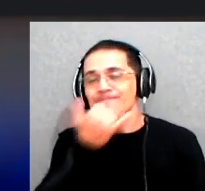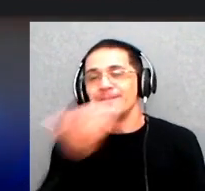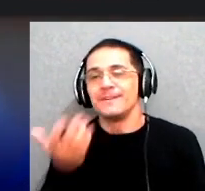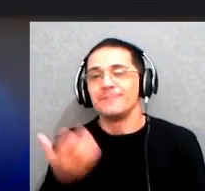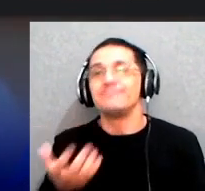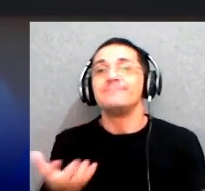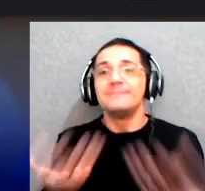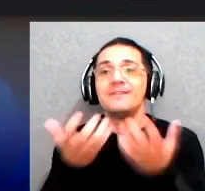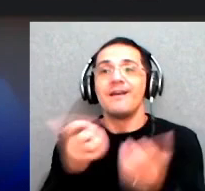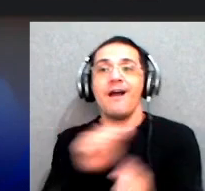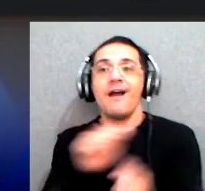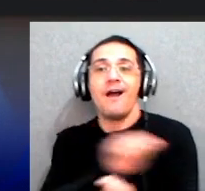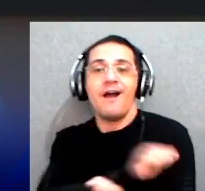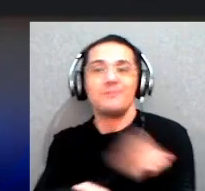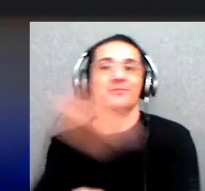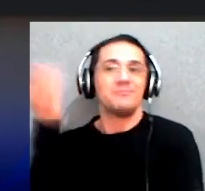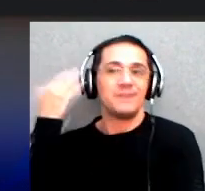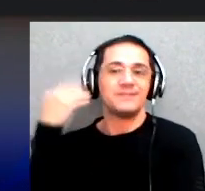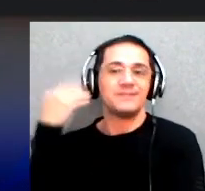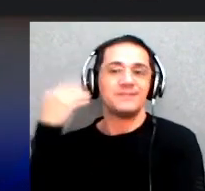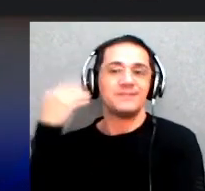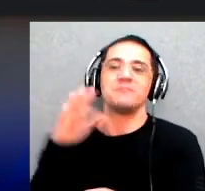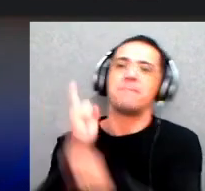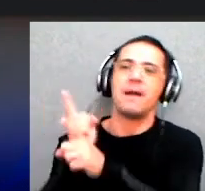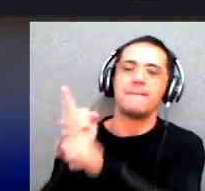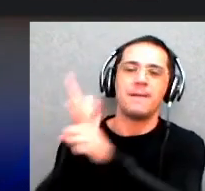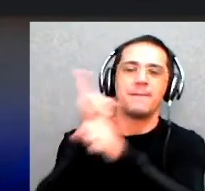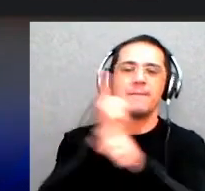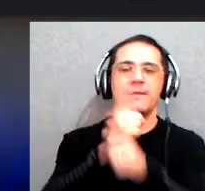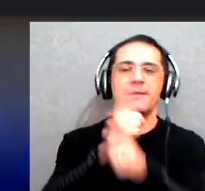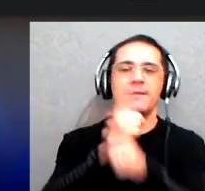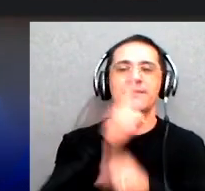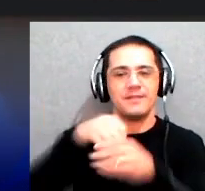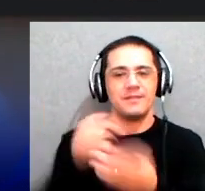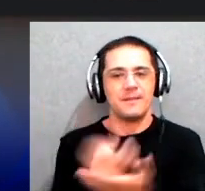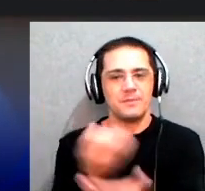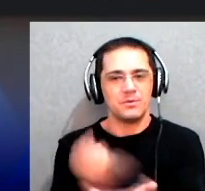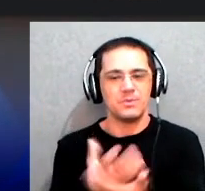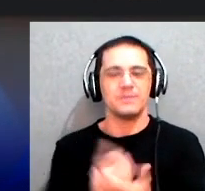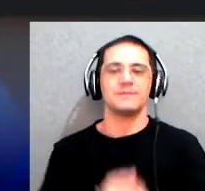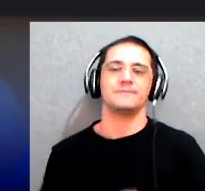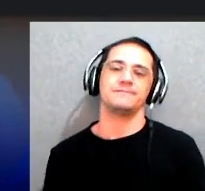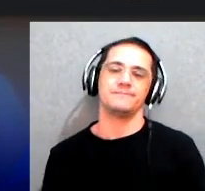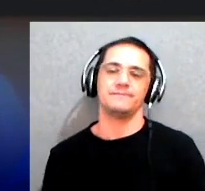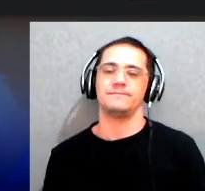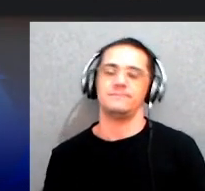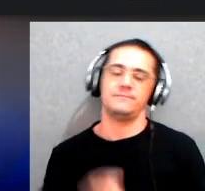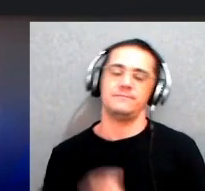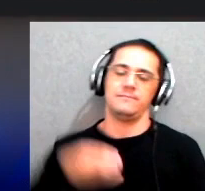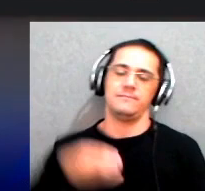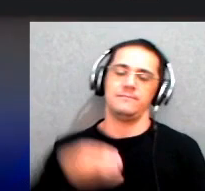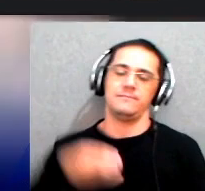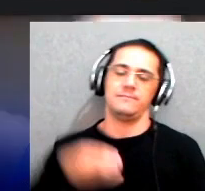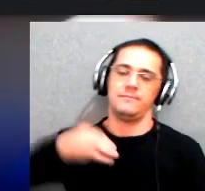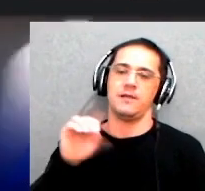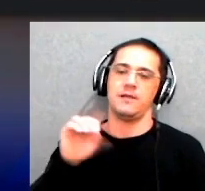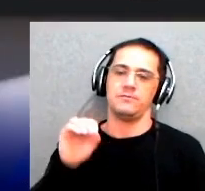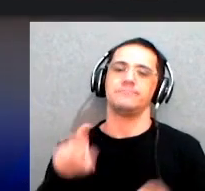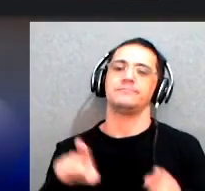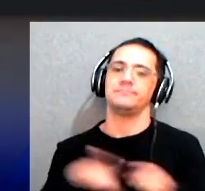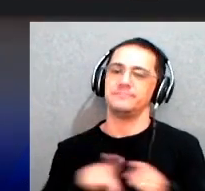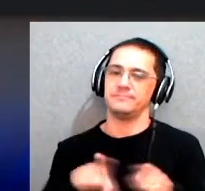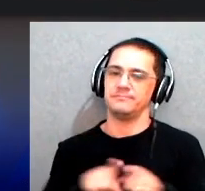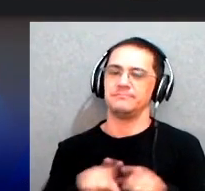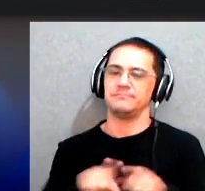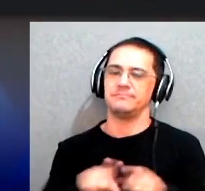encontramos algumas vezes no mestrado em Ciências Criminais da PUC. Doutor Marcelo Bertolucci, que assim como Cláudio Lamacchia,